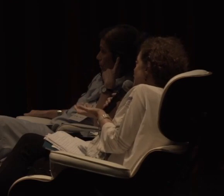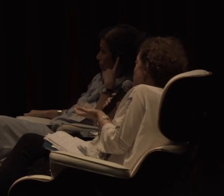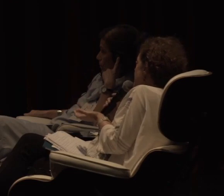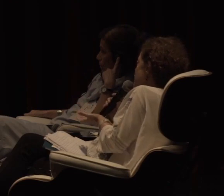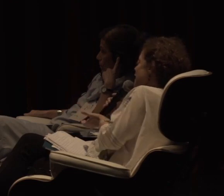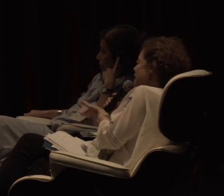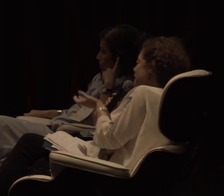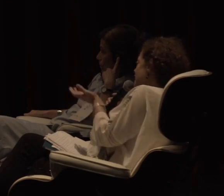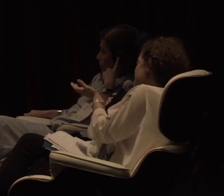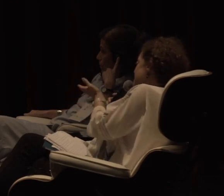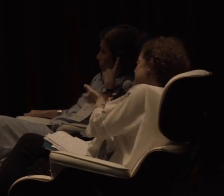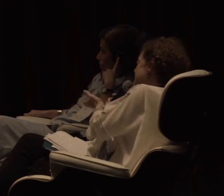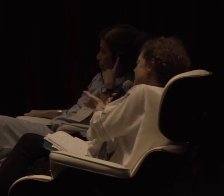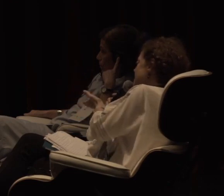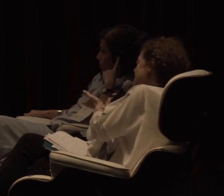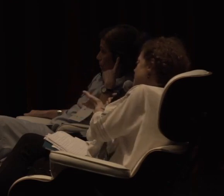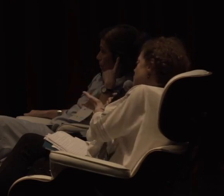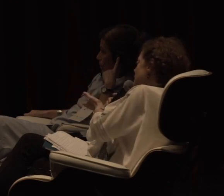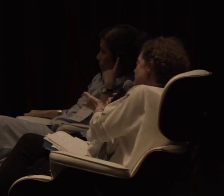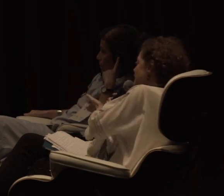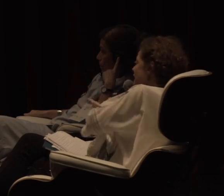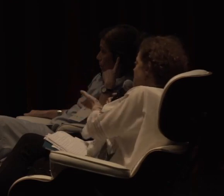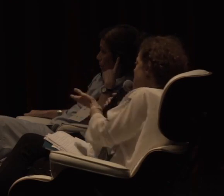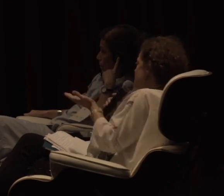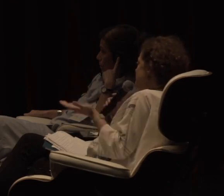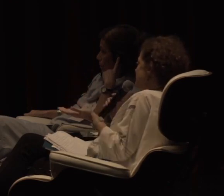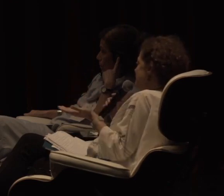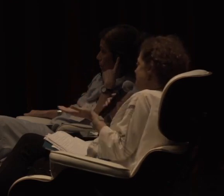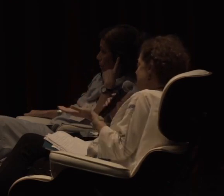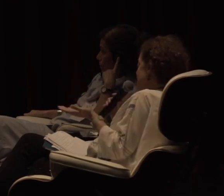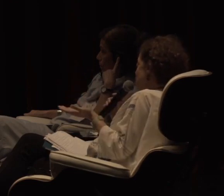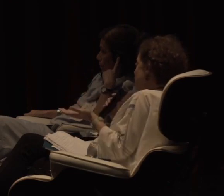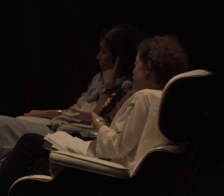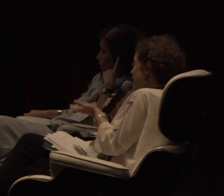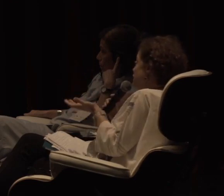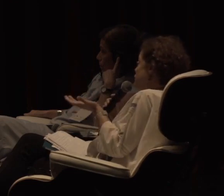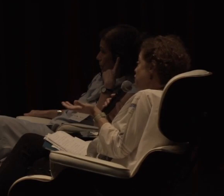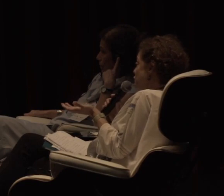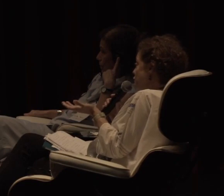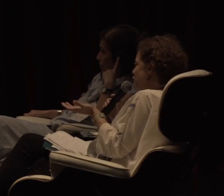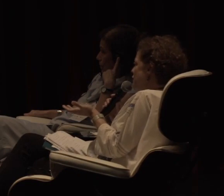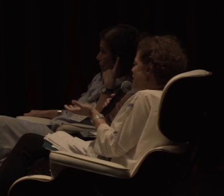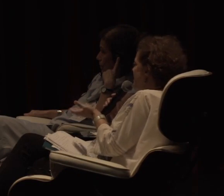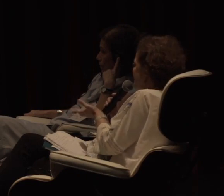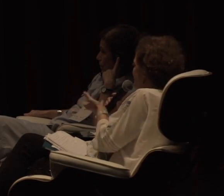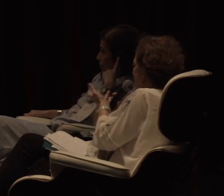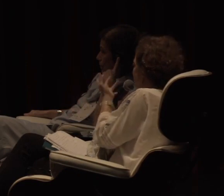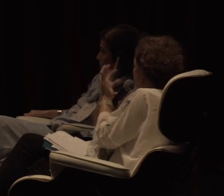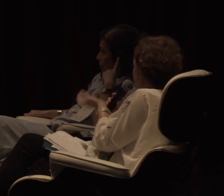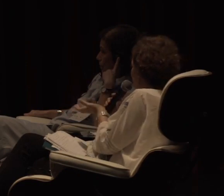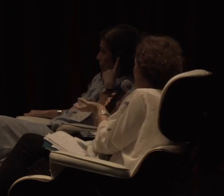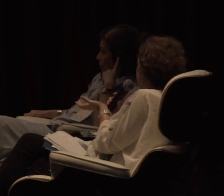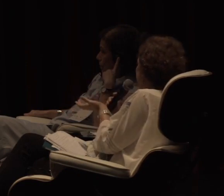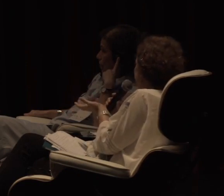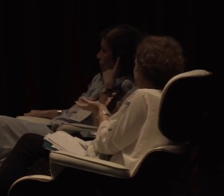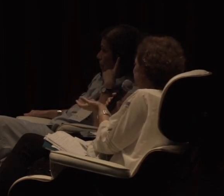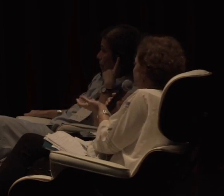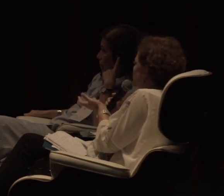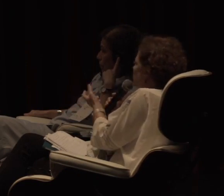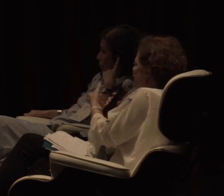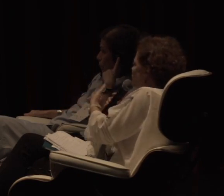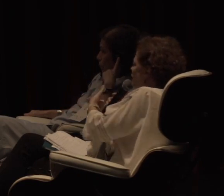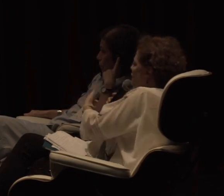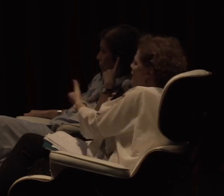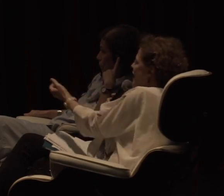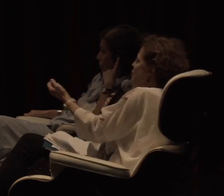tem a ver com o brincar. A matéria da literatura é da mesma matéria dos das brincadeiras, desculpem, que é a ficção. É